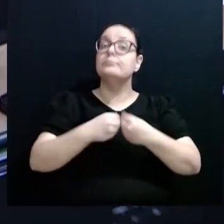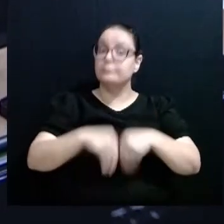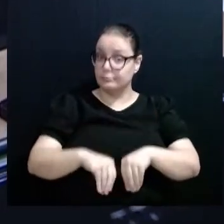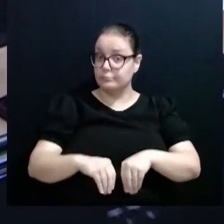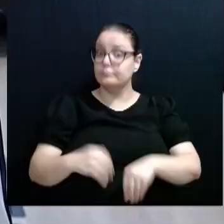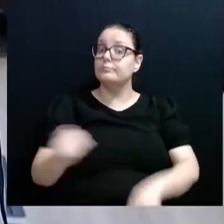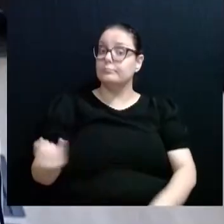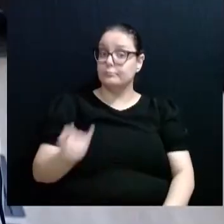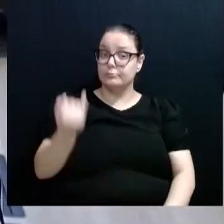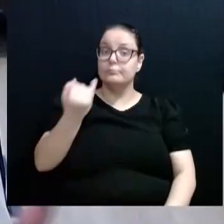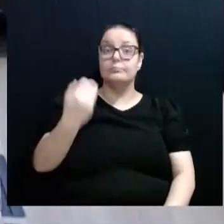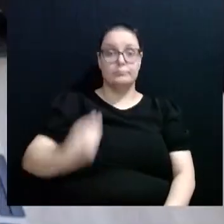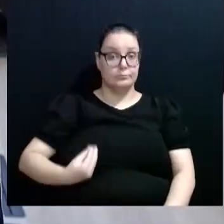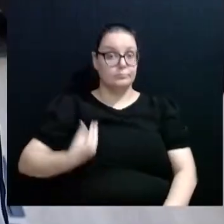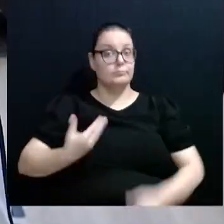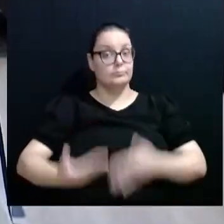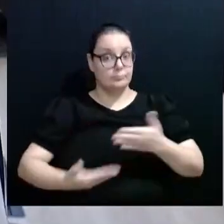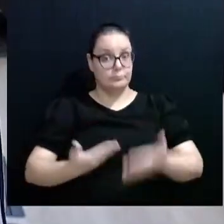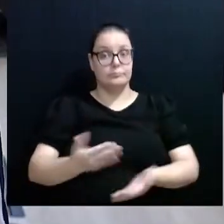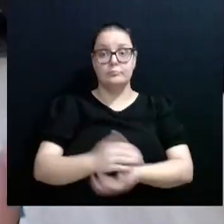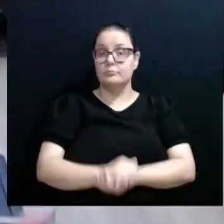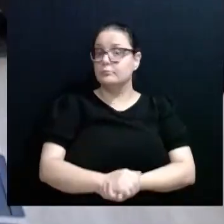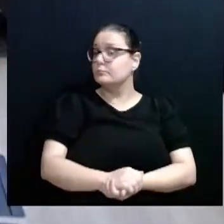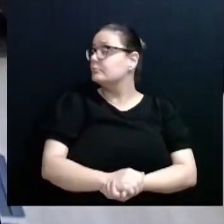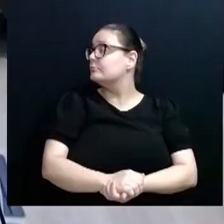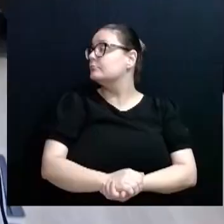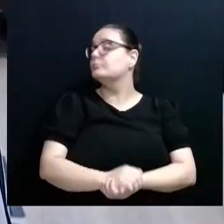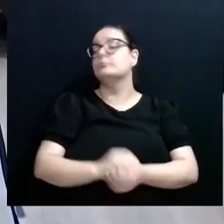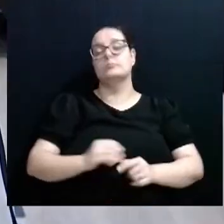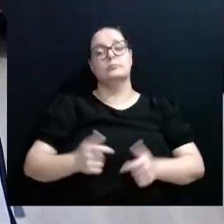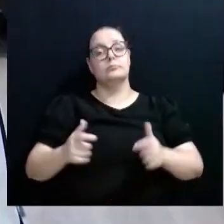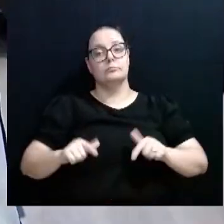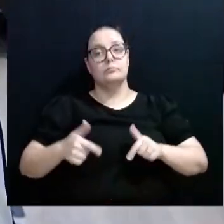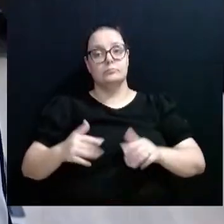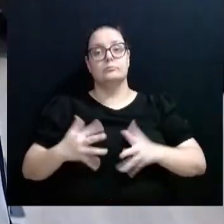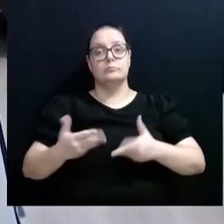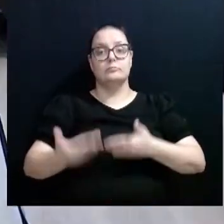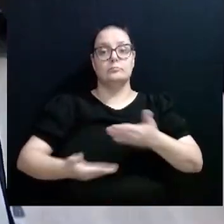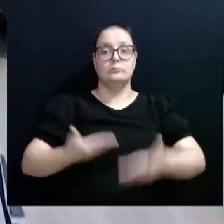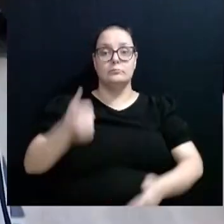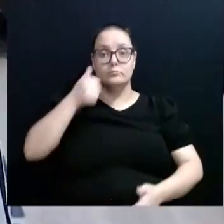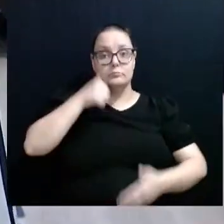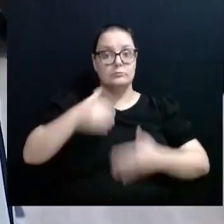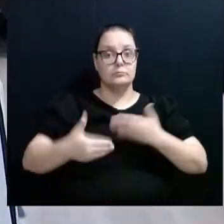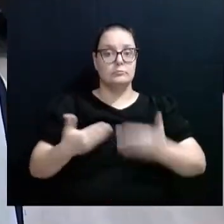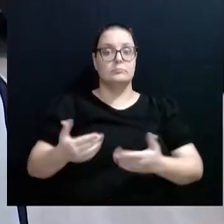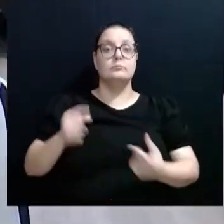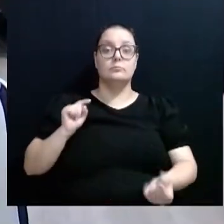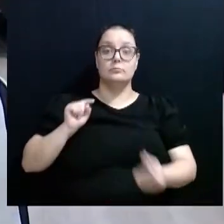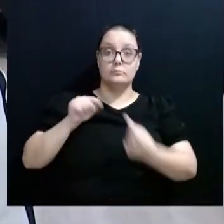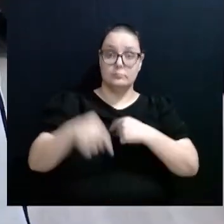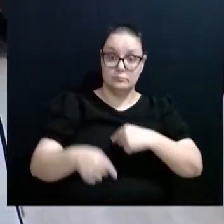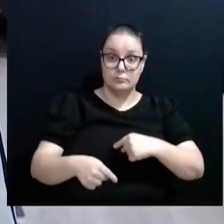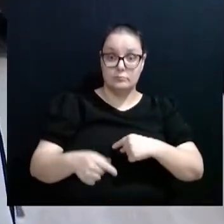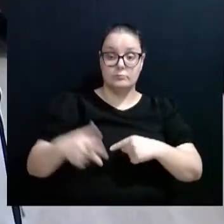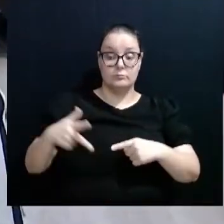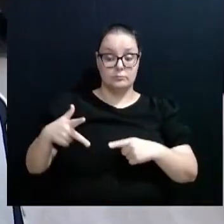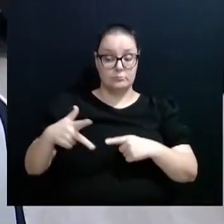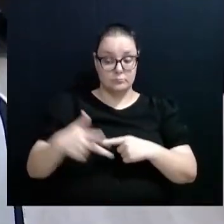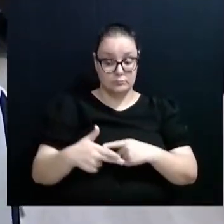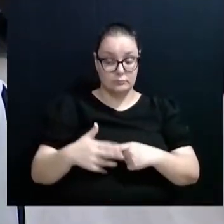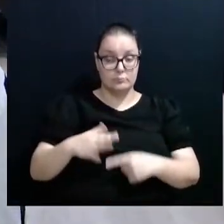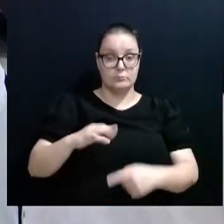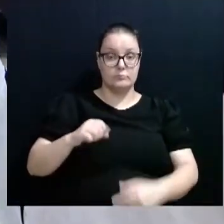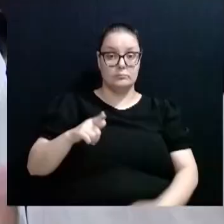aos servidores. Foi uma grande luta de todos os servidores e servidoras contra esse congelamento. A deputada federal, professora